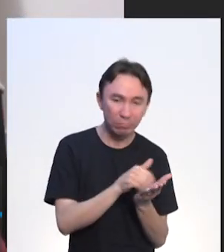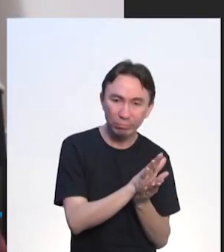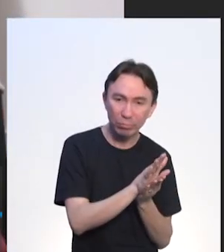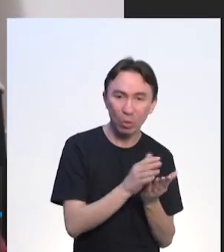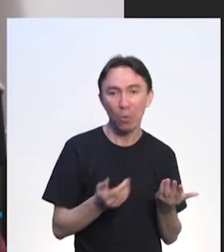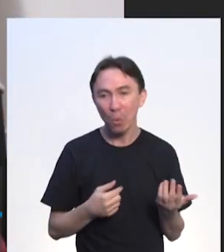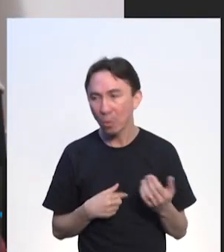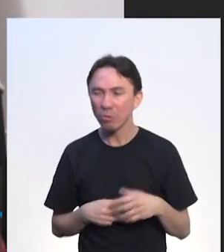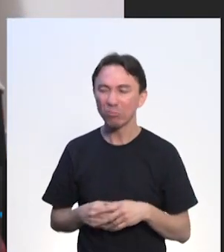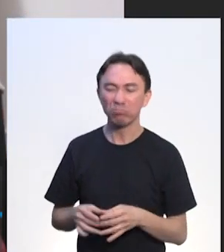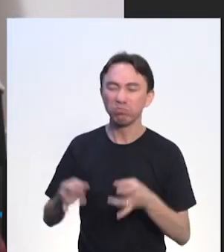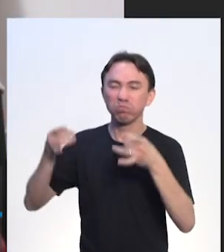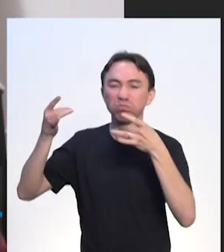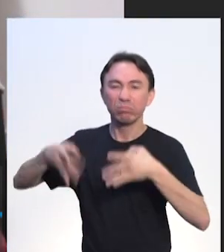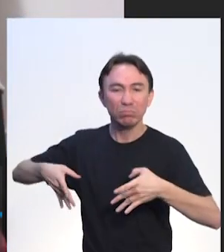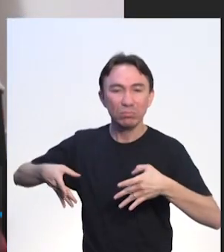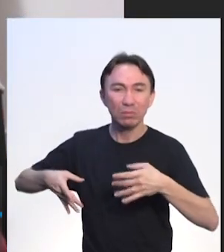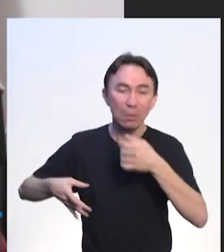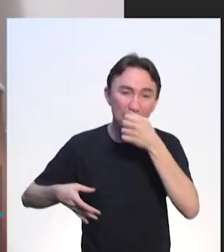demiti,